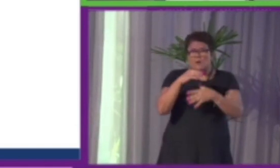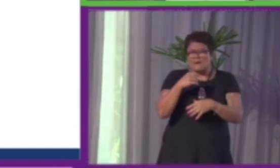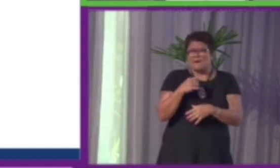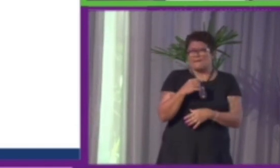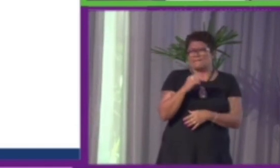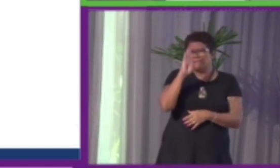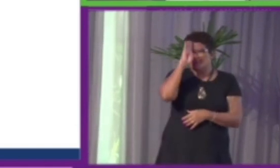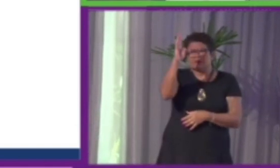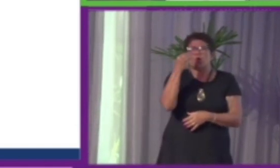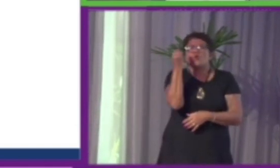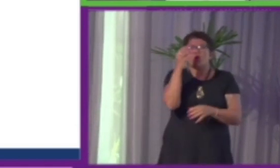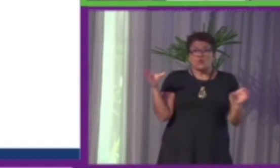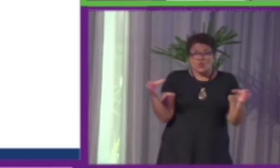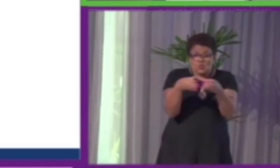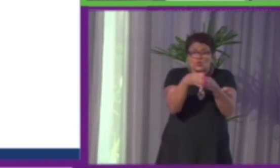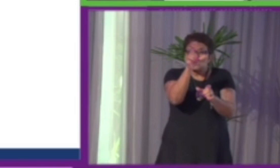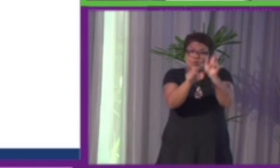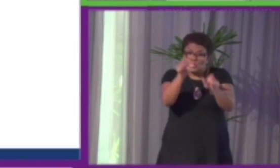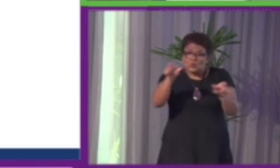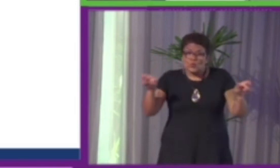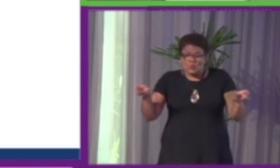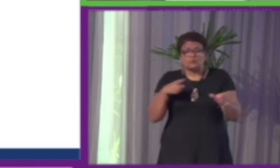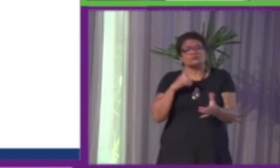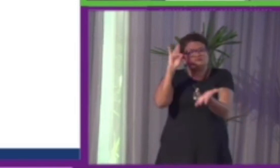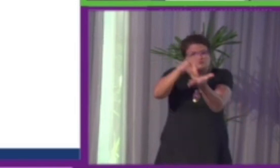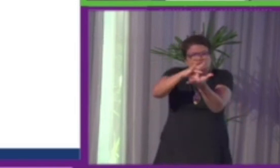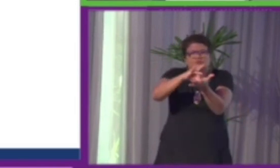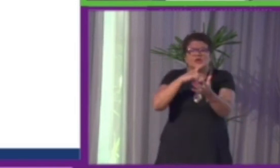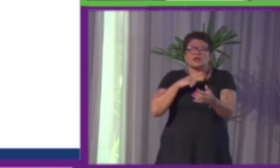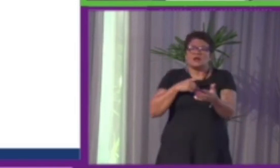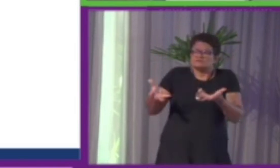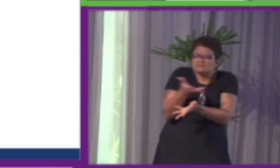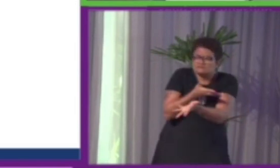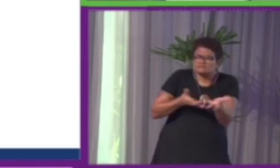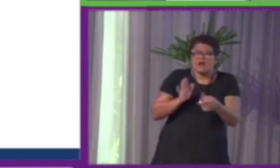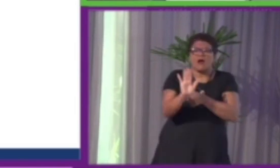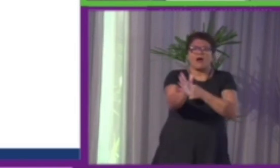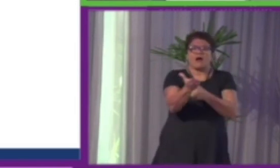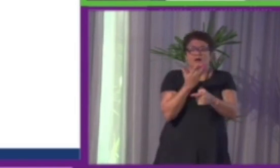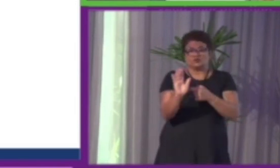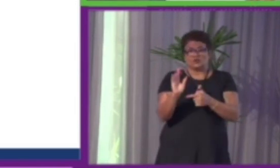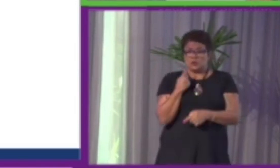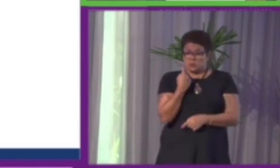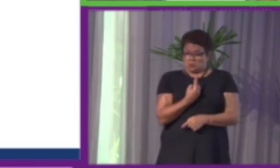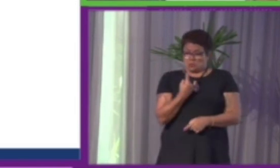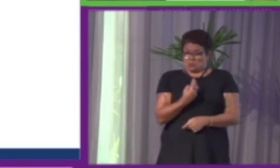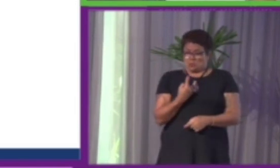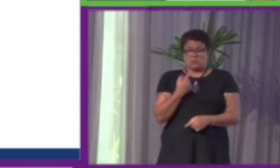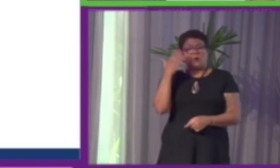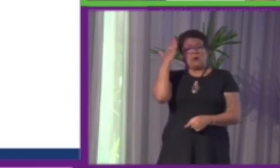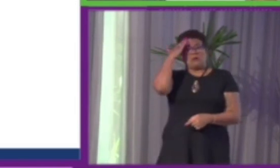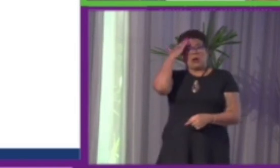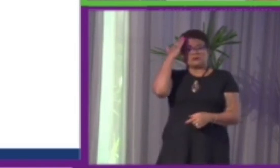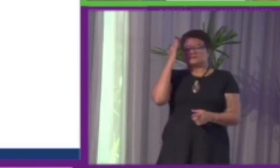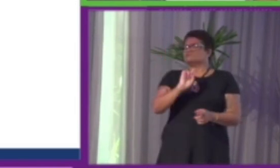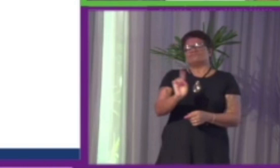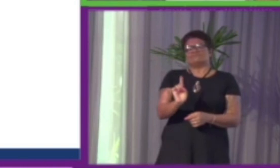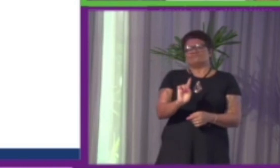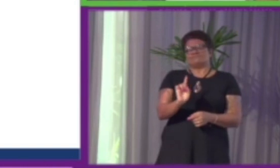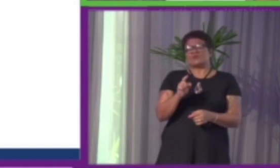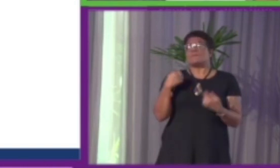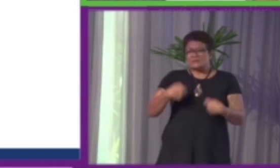um grupo que realmente todos se ajudando, porque ninguém conseguiria fazer esse trabalho sozinho, da gente começar